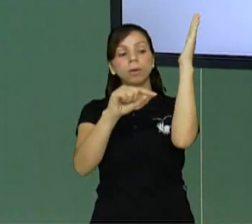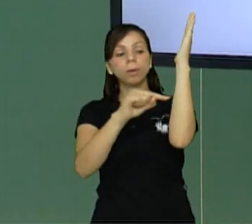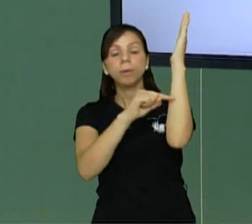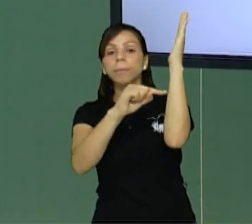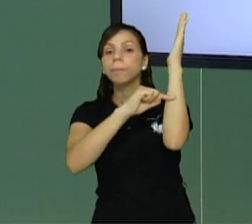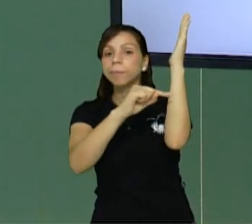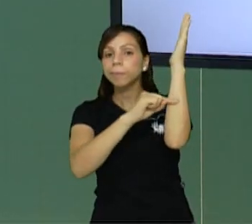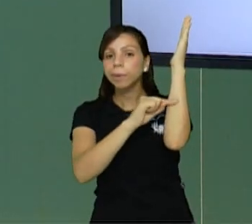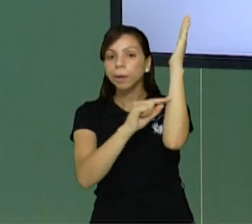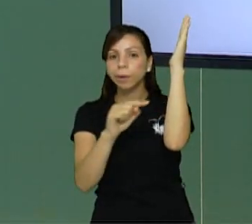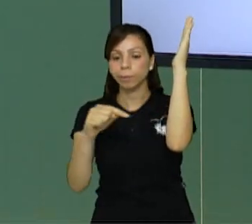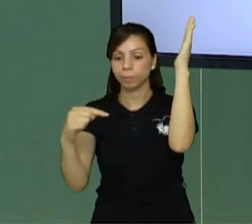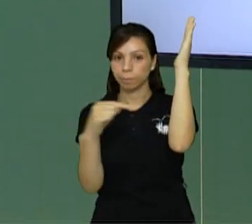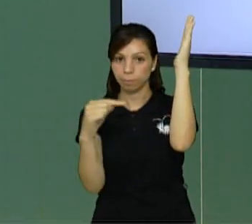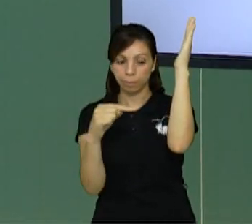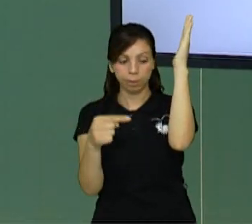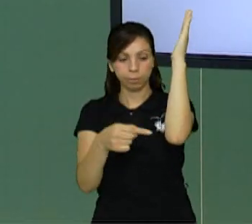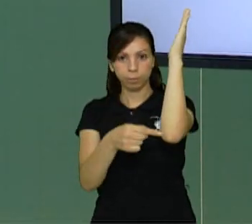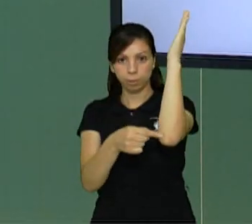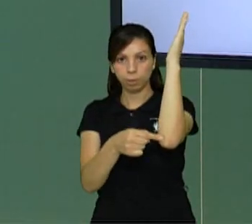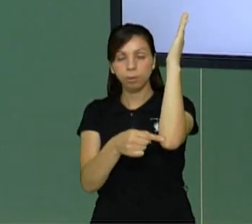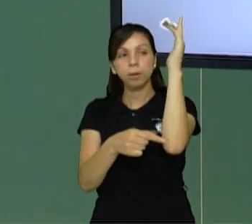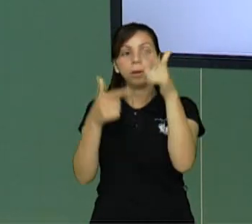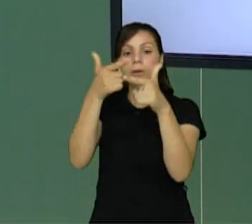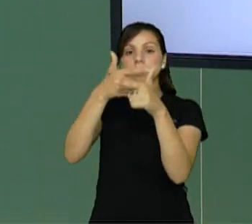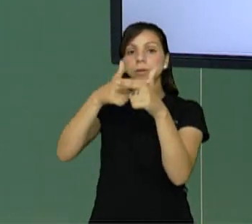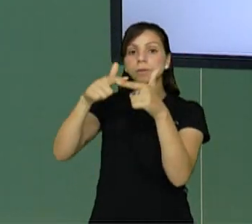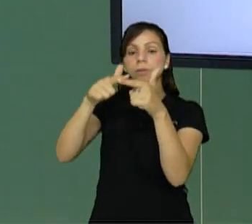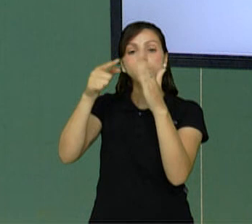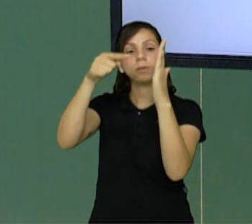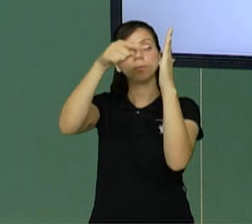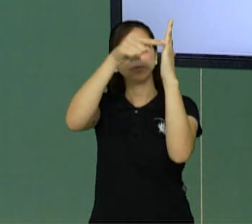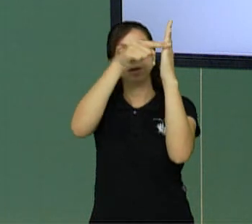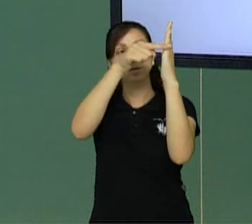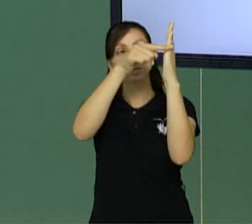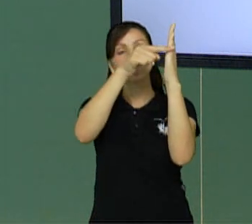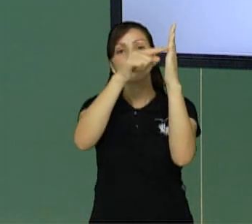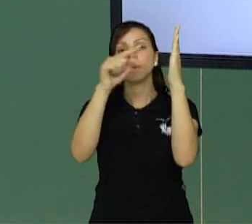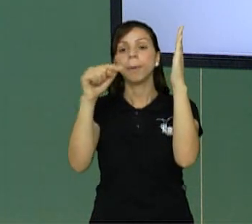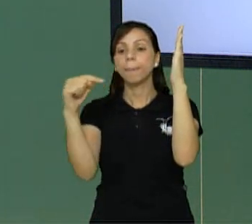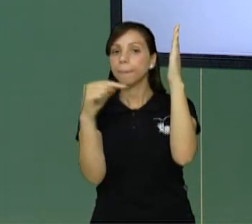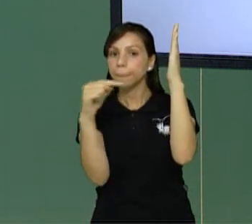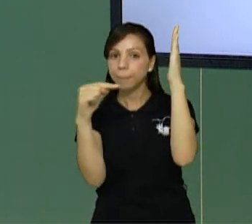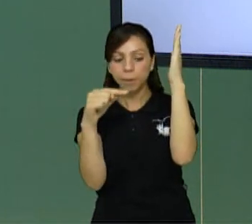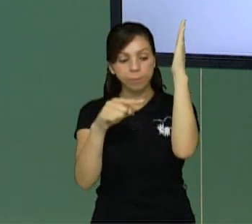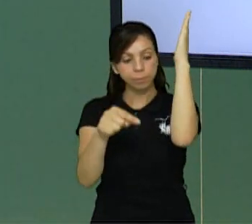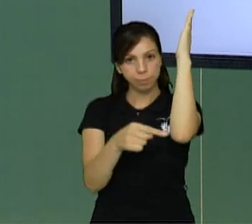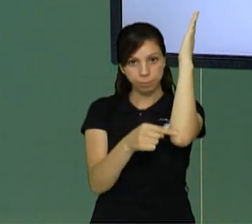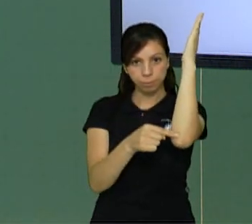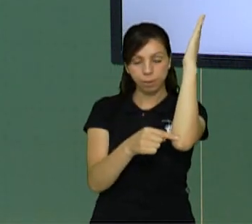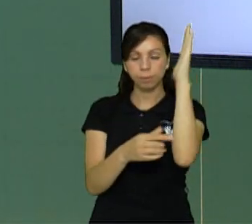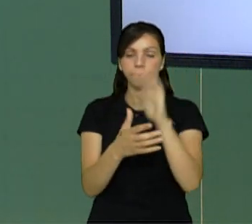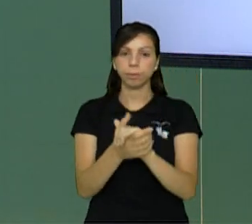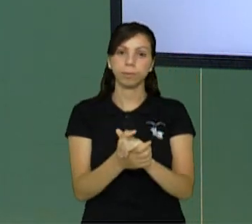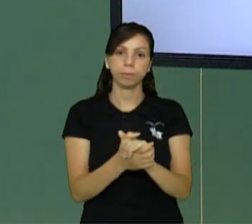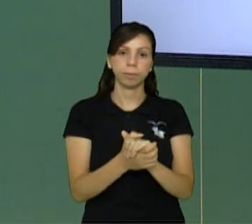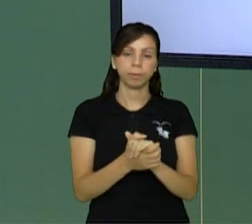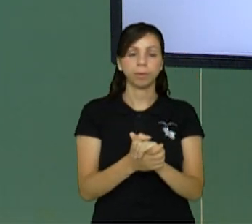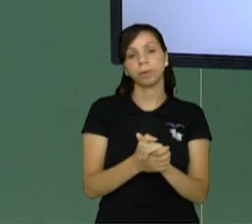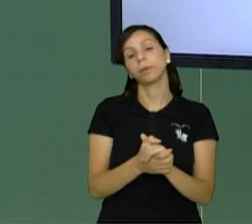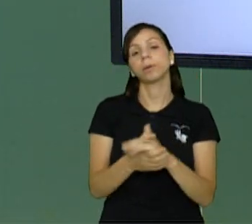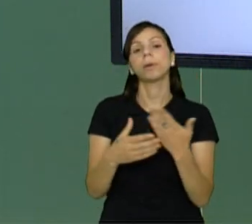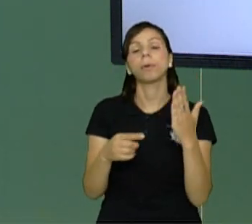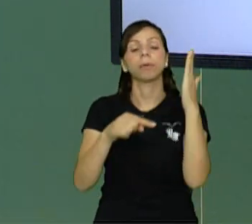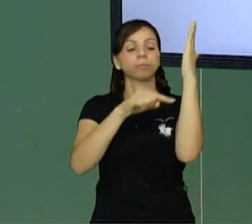igual TC menos 37, né? Dividido pelo de cima menos o de baixo. É o famoso meio baixo,